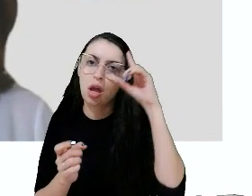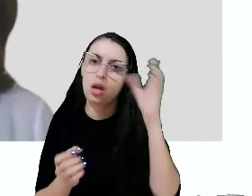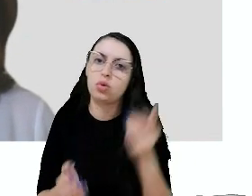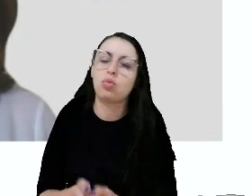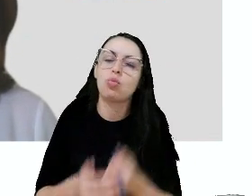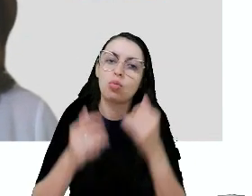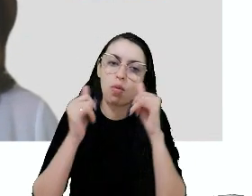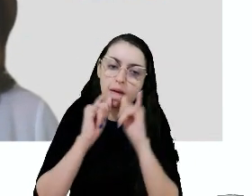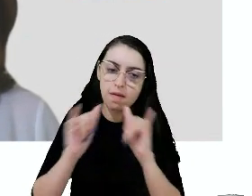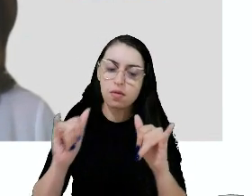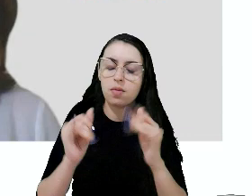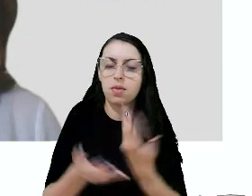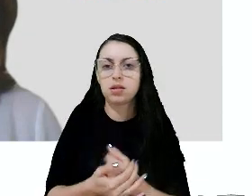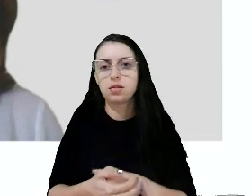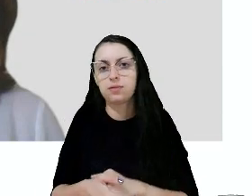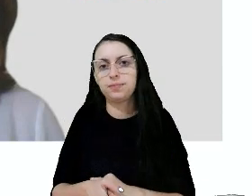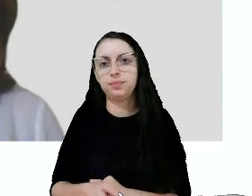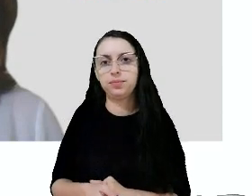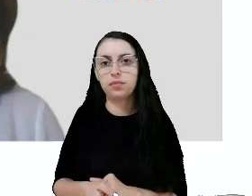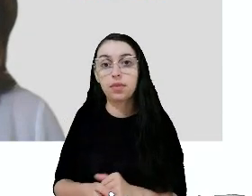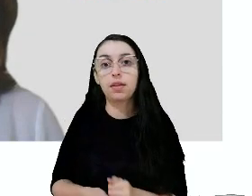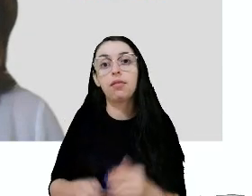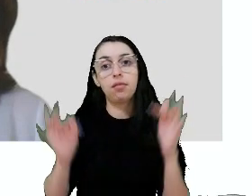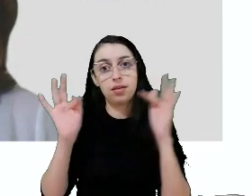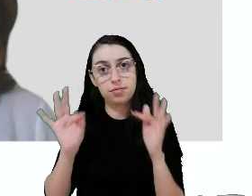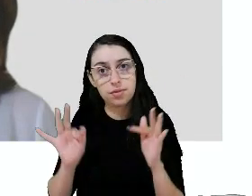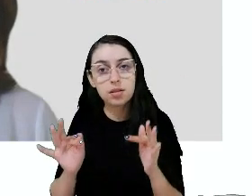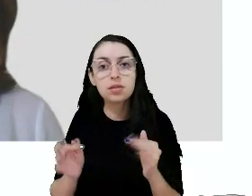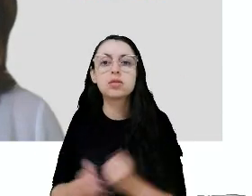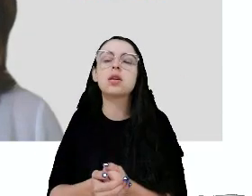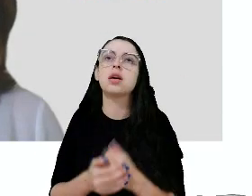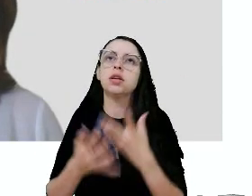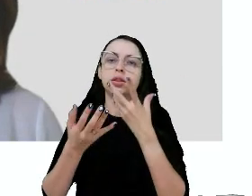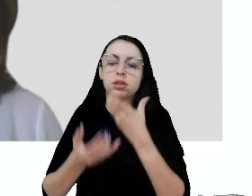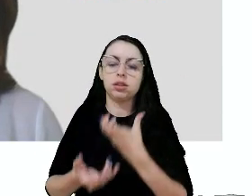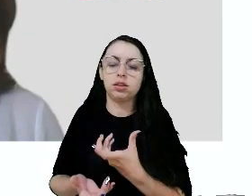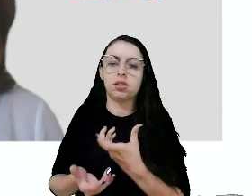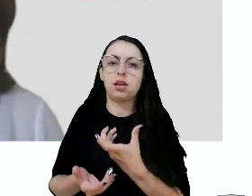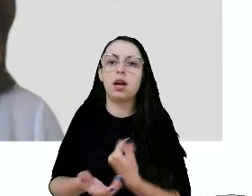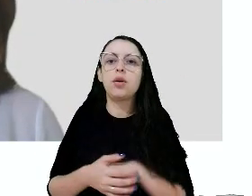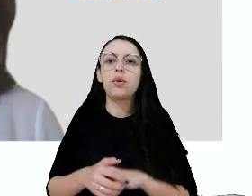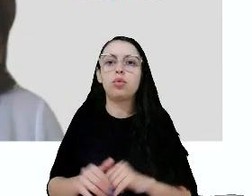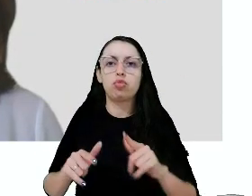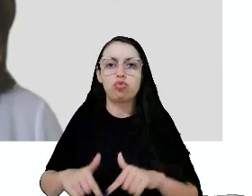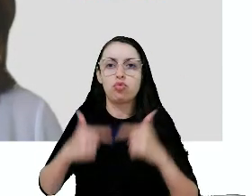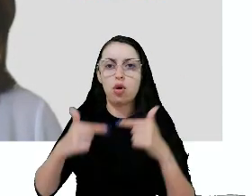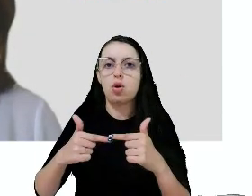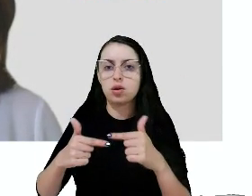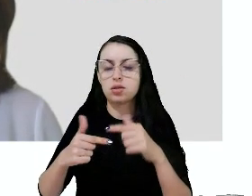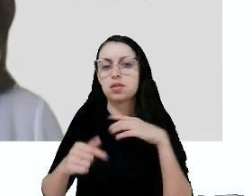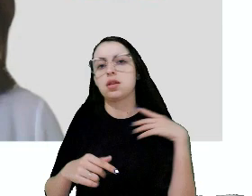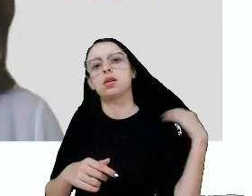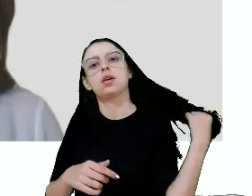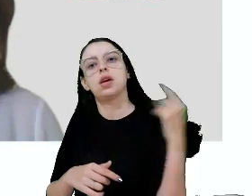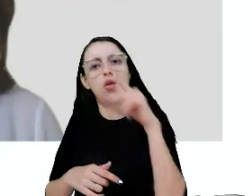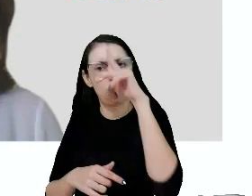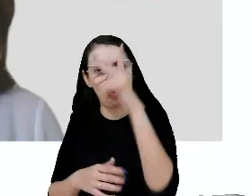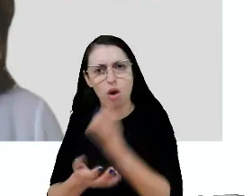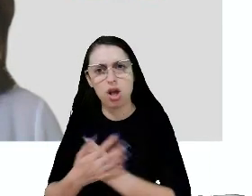com este tipo de informação, não é? Eu, felizmente, estou conseguindo me manter, né, com força para